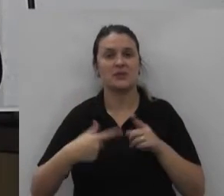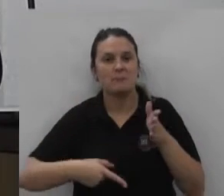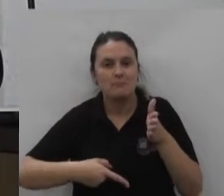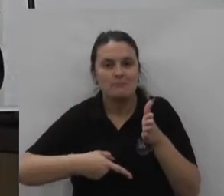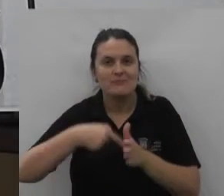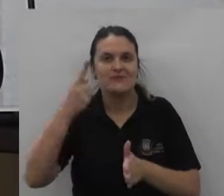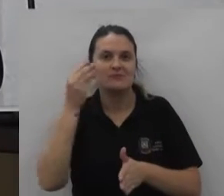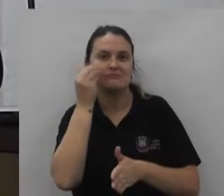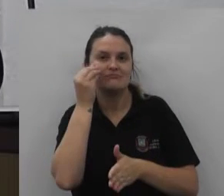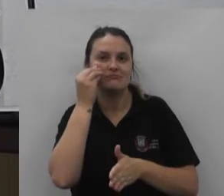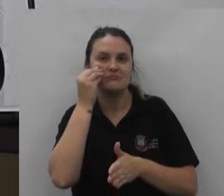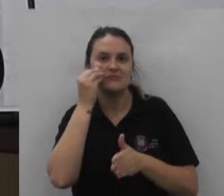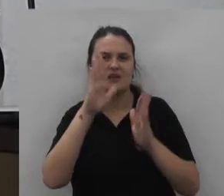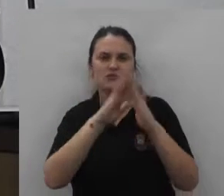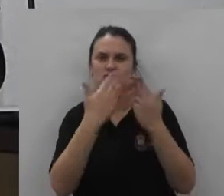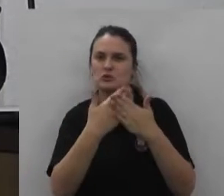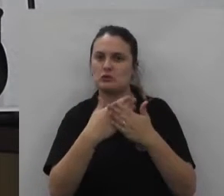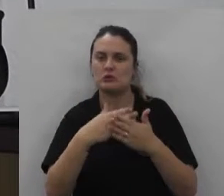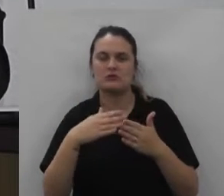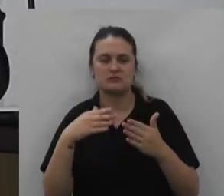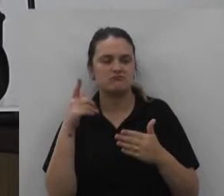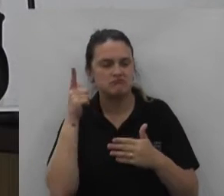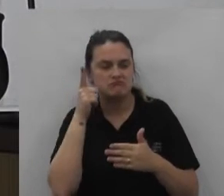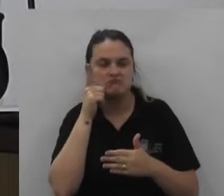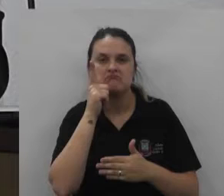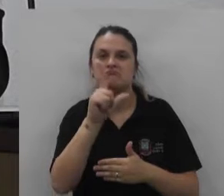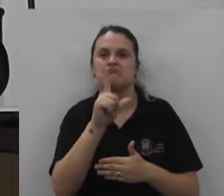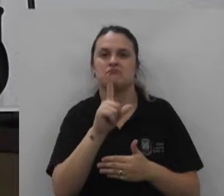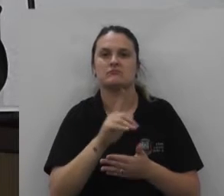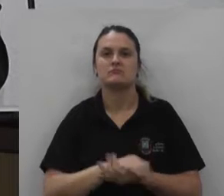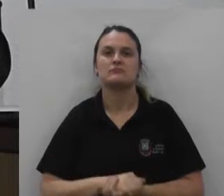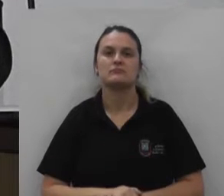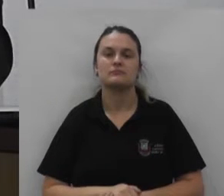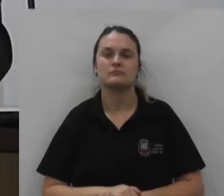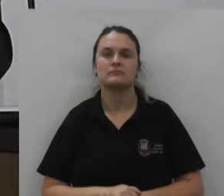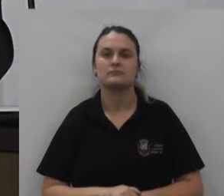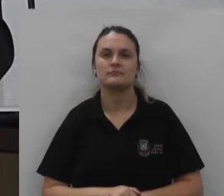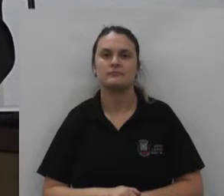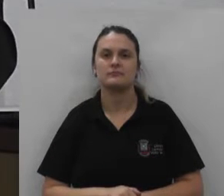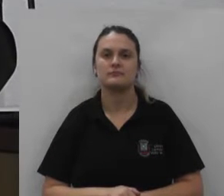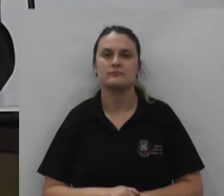na primeira que todos aceitem sem ninguém recorrer.